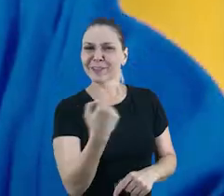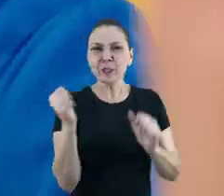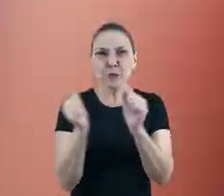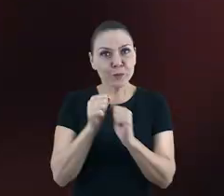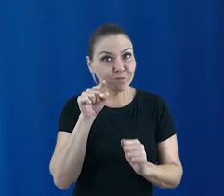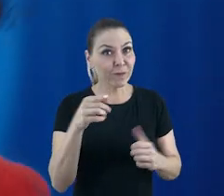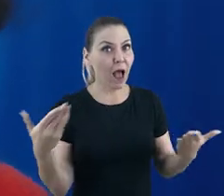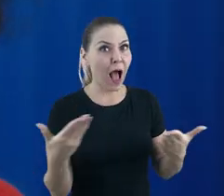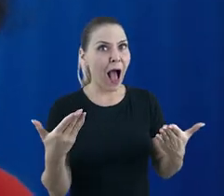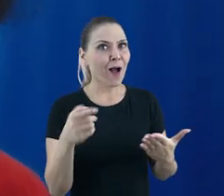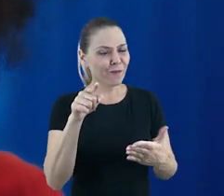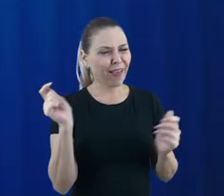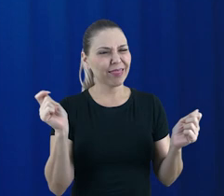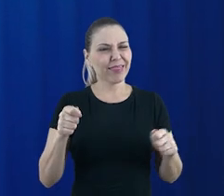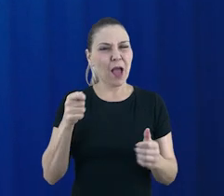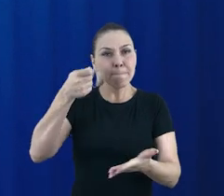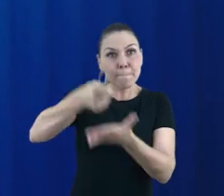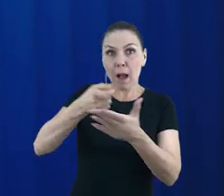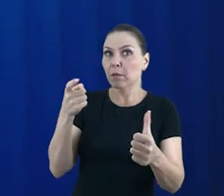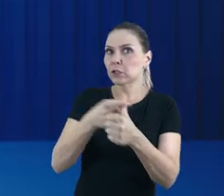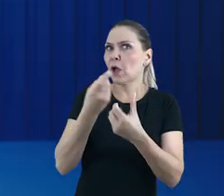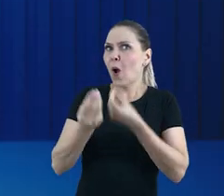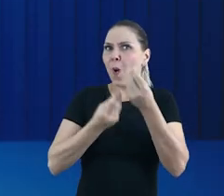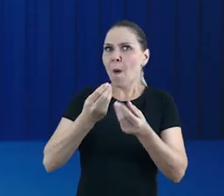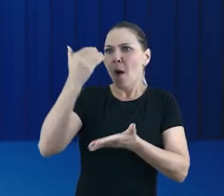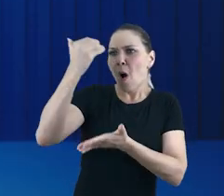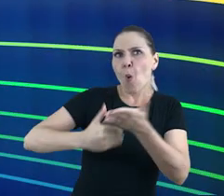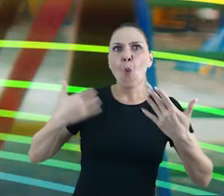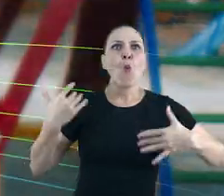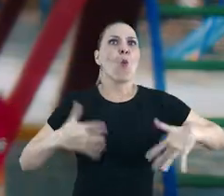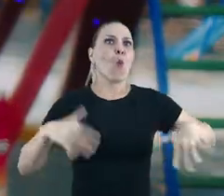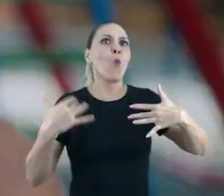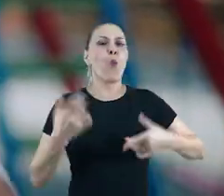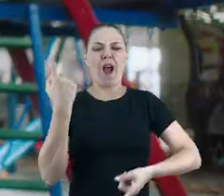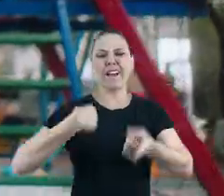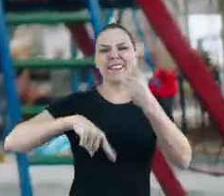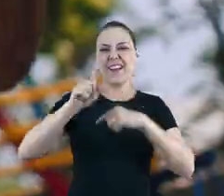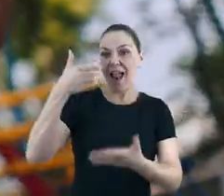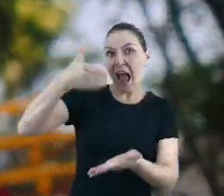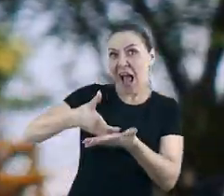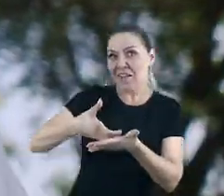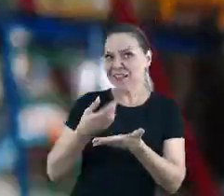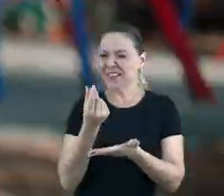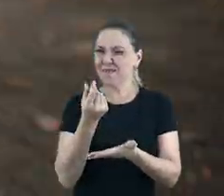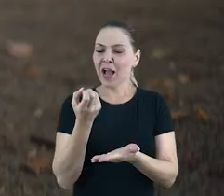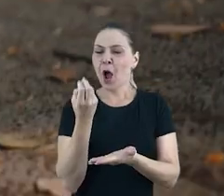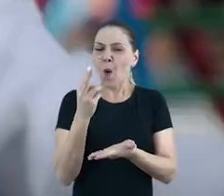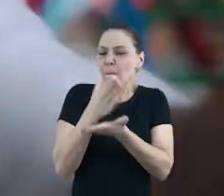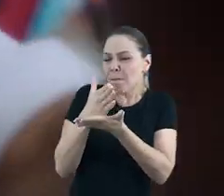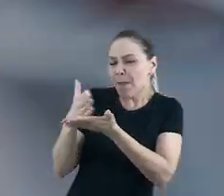você não tá sozinho. Agora você pode pagar sua dívida com um descontão. Desenrola à vista, ou